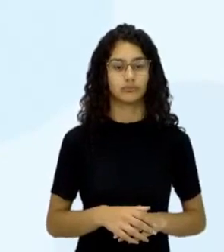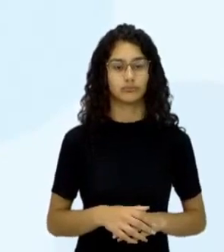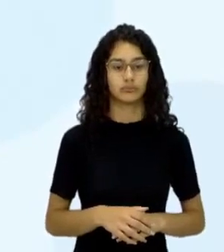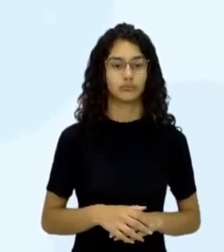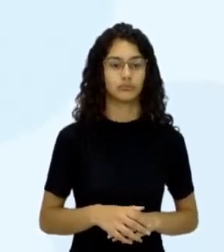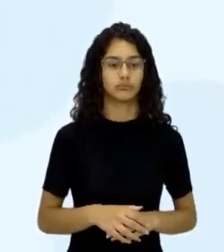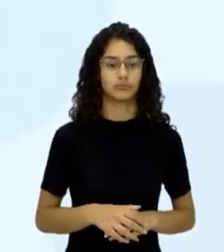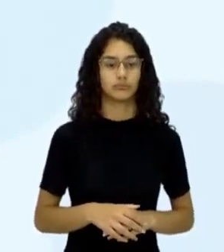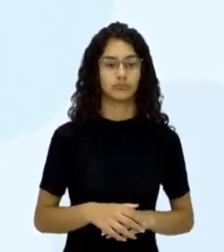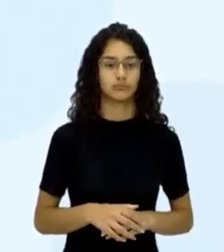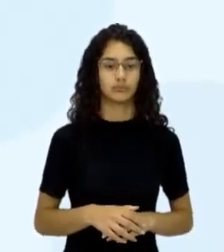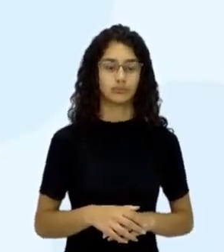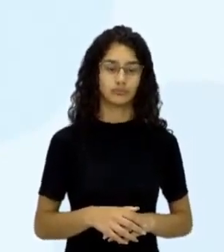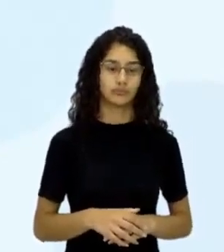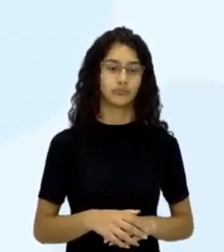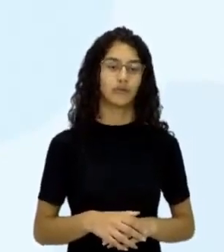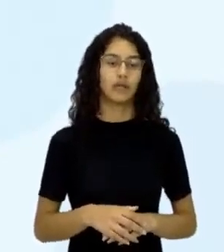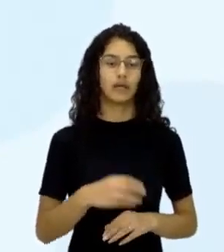324,